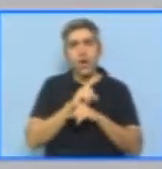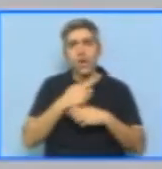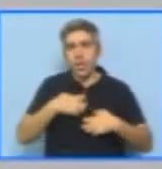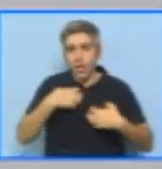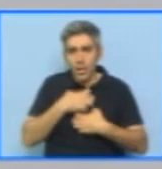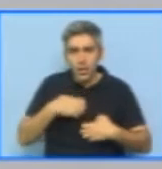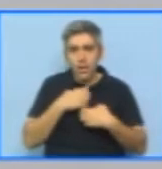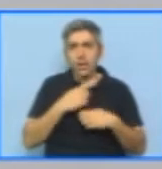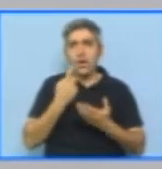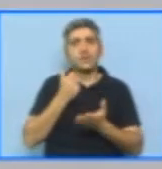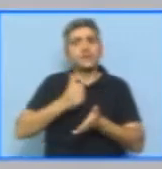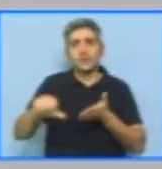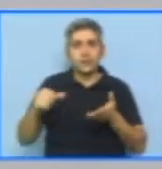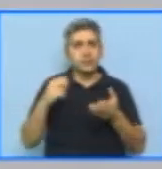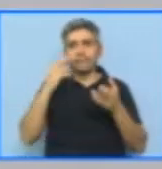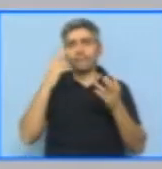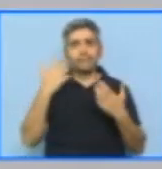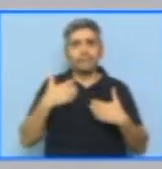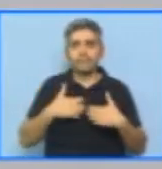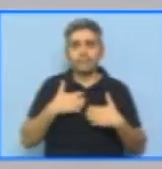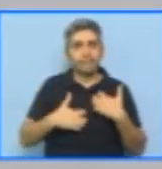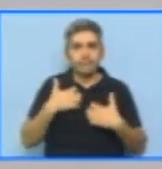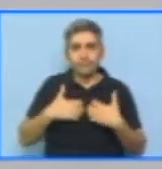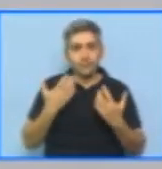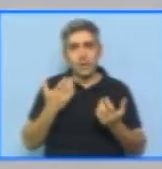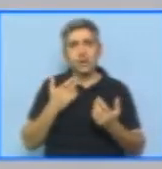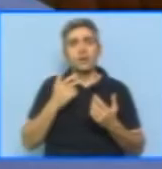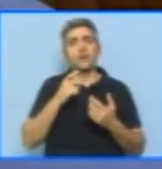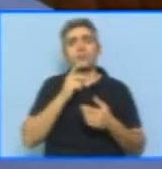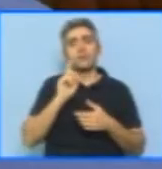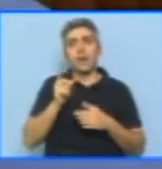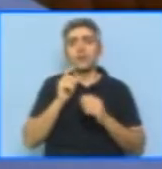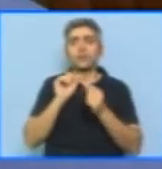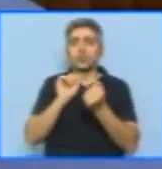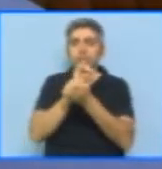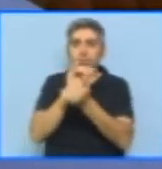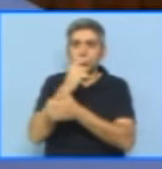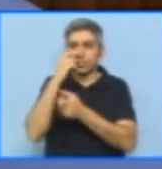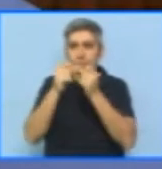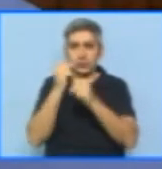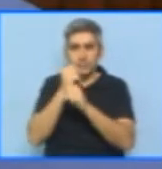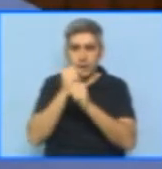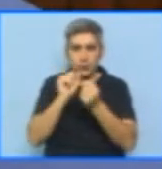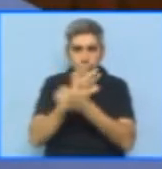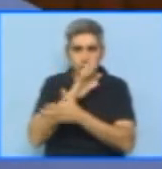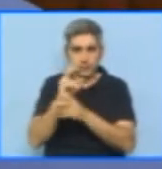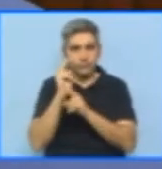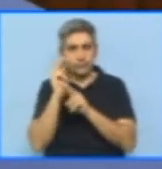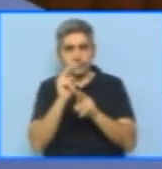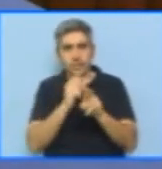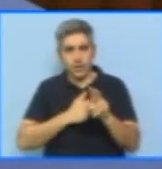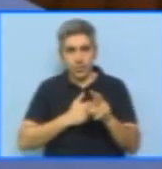Há aí um protagonismo também que se pede ao jornalista católico, àquele que alinha o seu